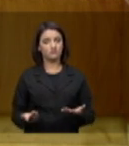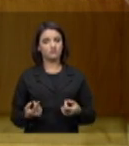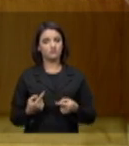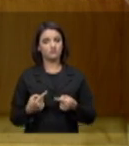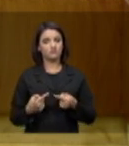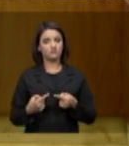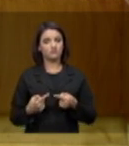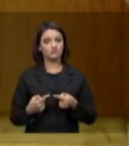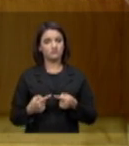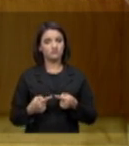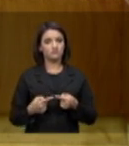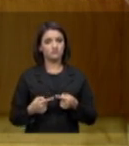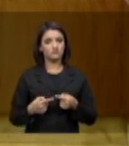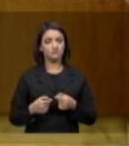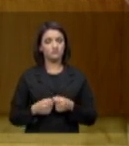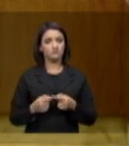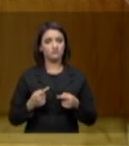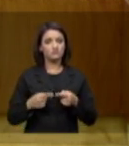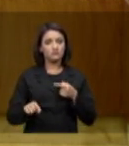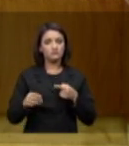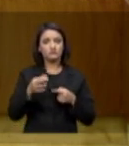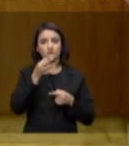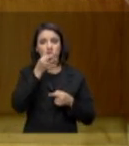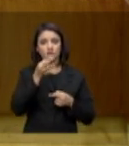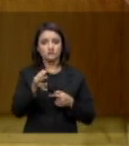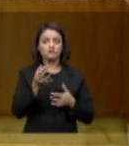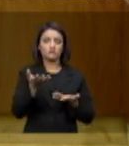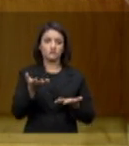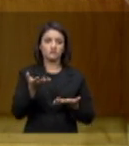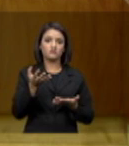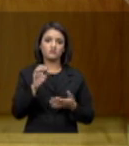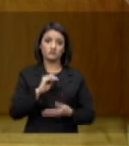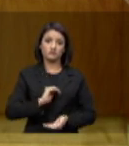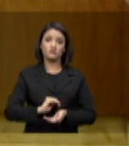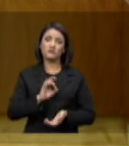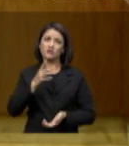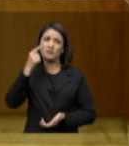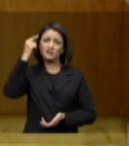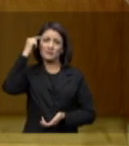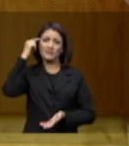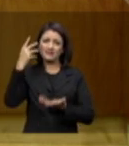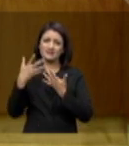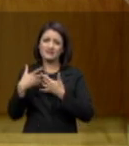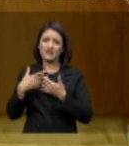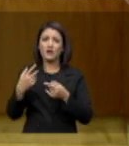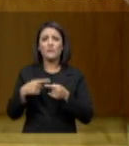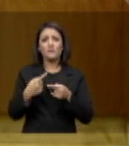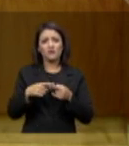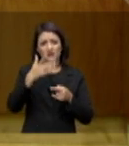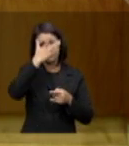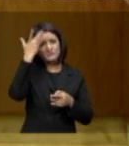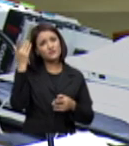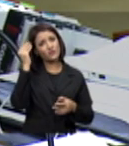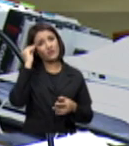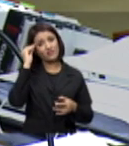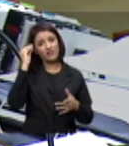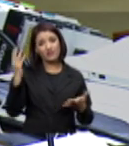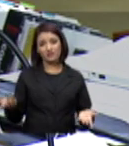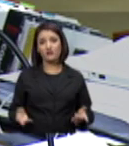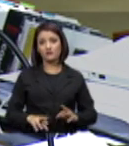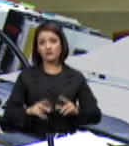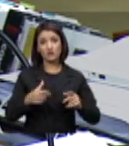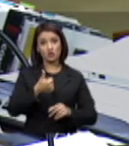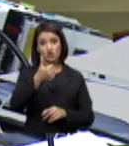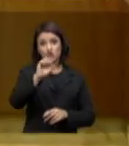compatíveis com a presidente que ela recomeçou é só uma reflexão que nós sabemos que as leituras são feitas mas em que pese o